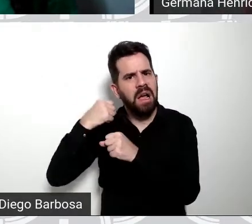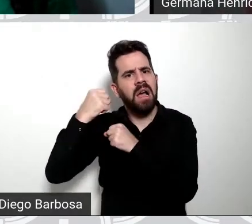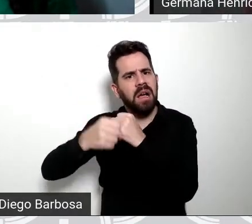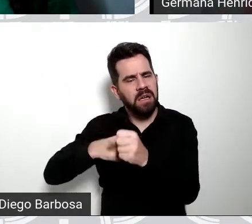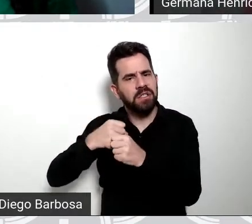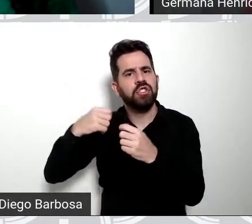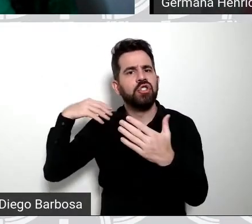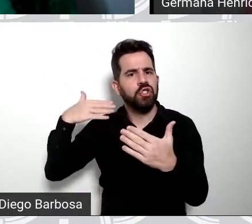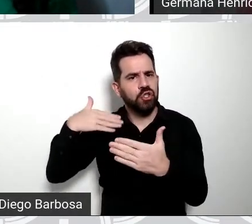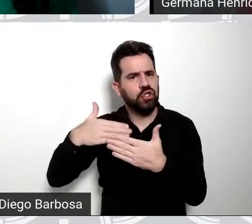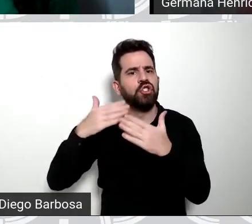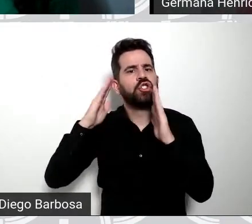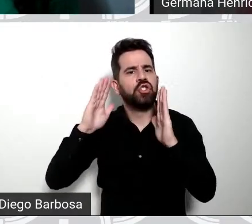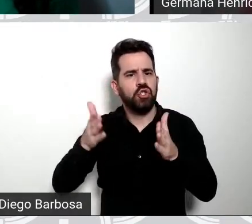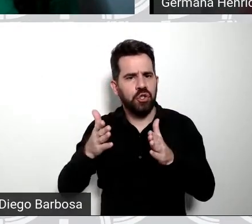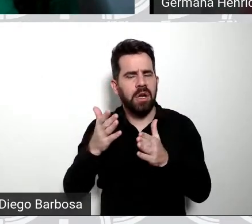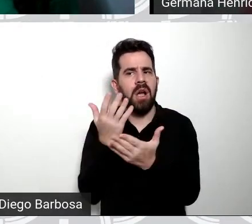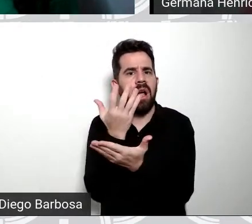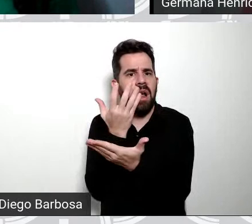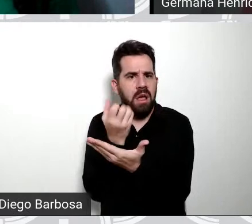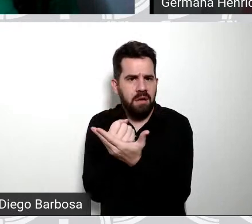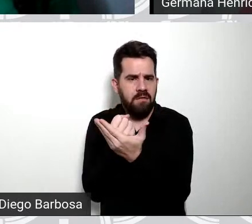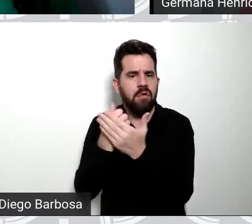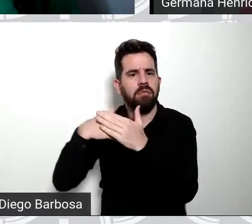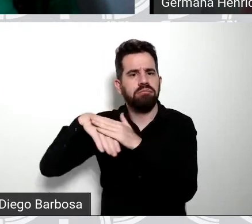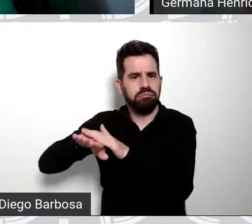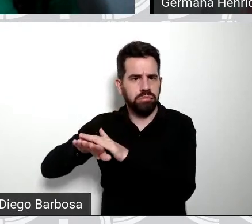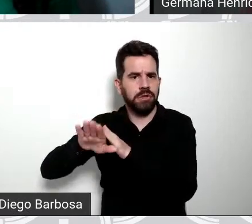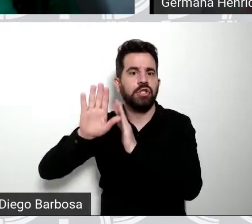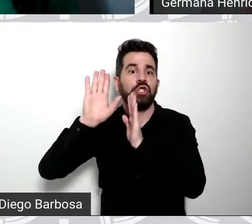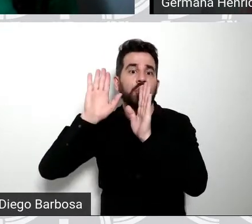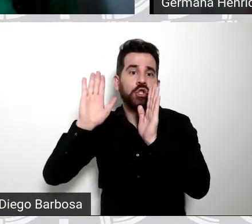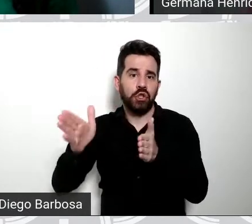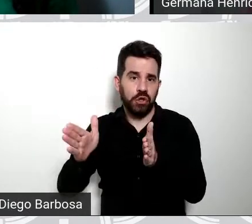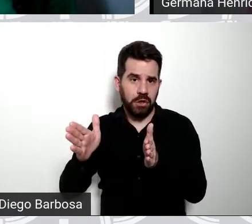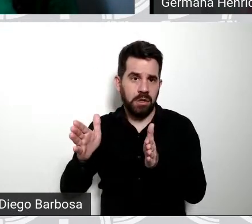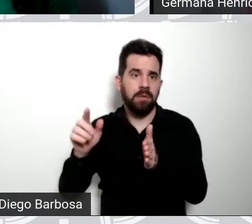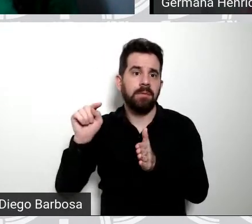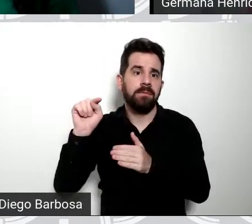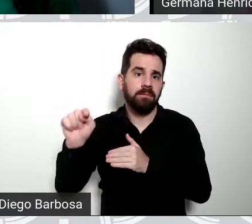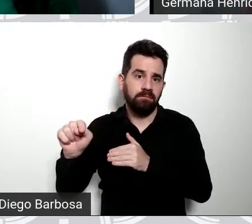estão gravados, nós temos que tratar